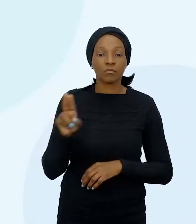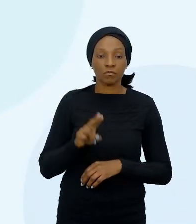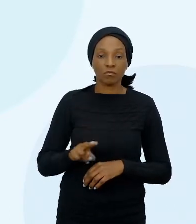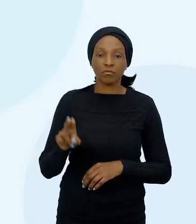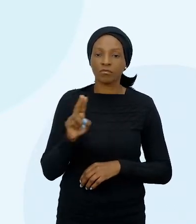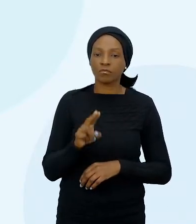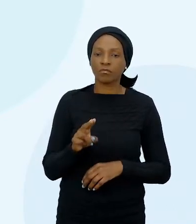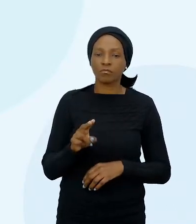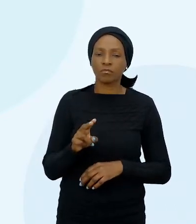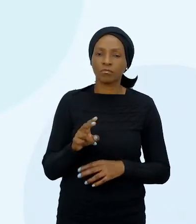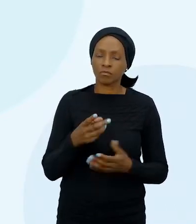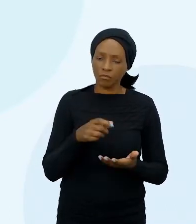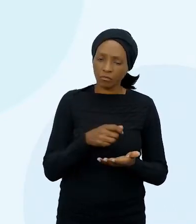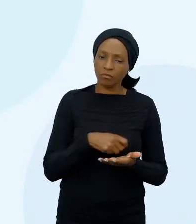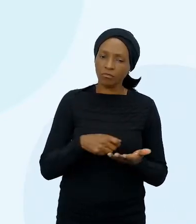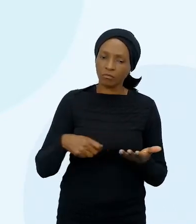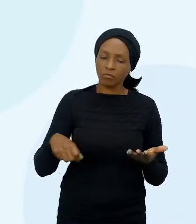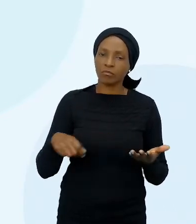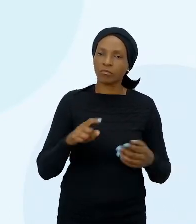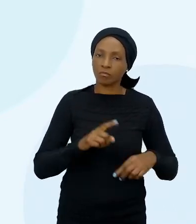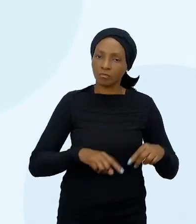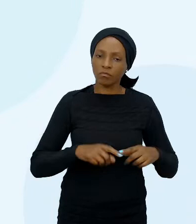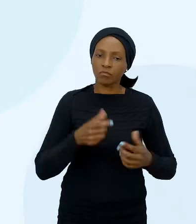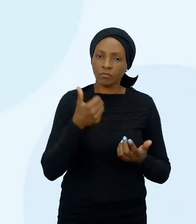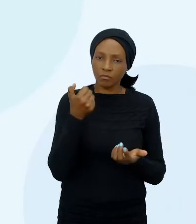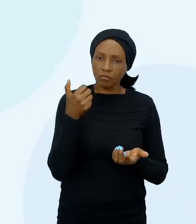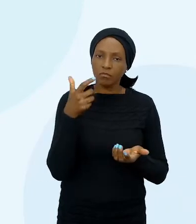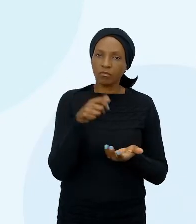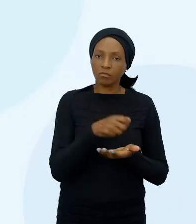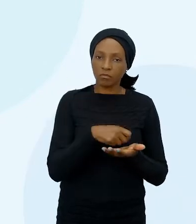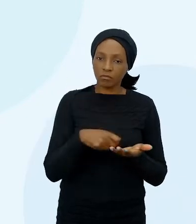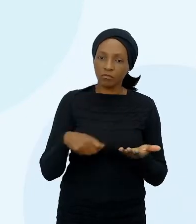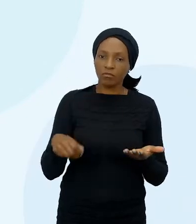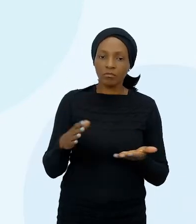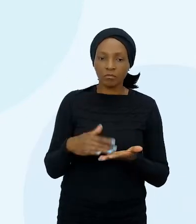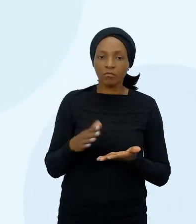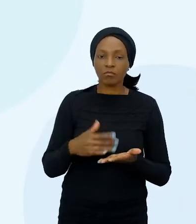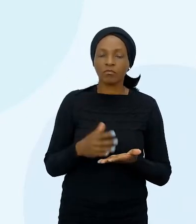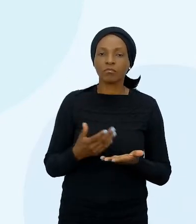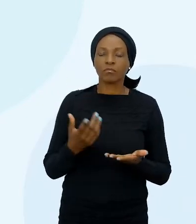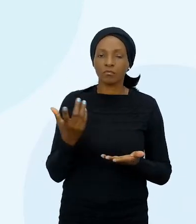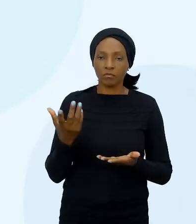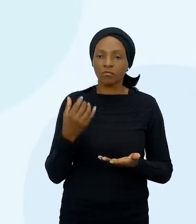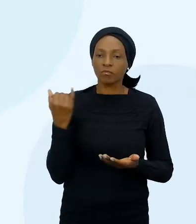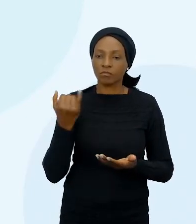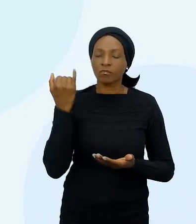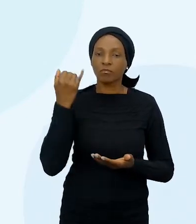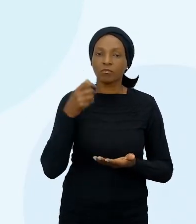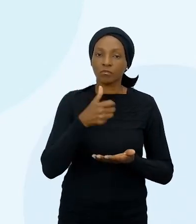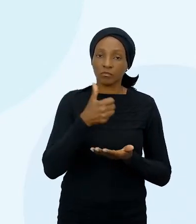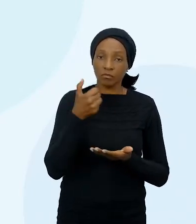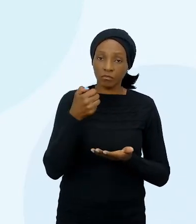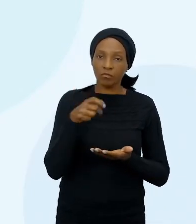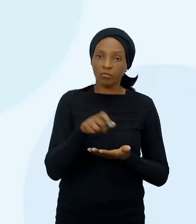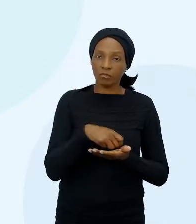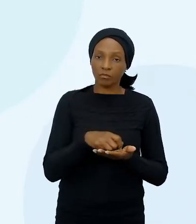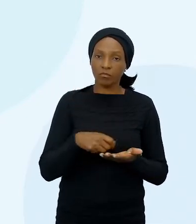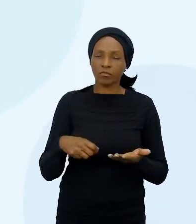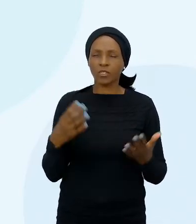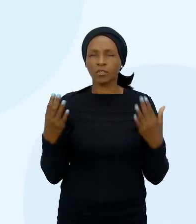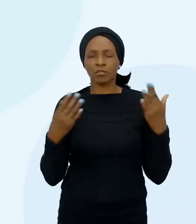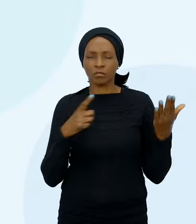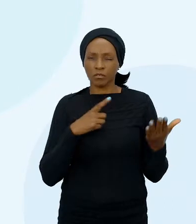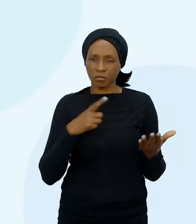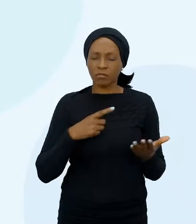seu diário de bordo. Anote aí o que você achou de interessante, anote as